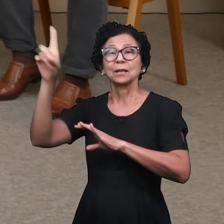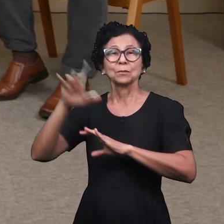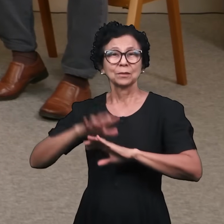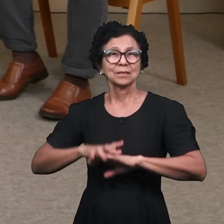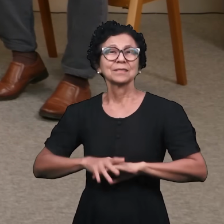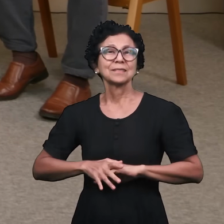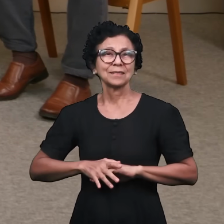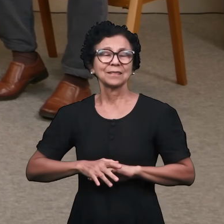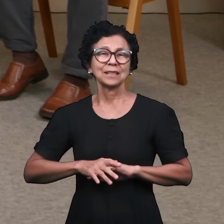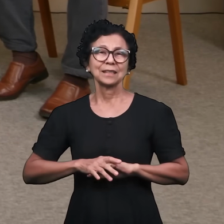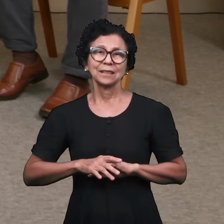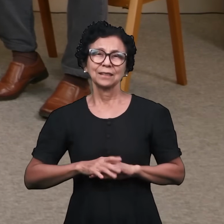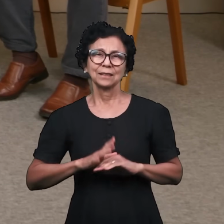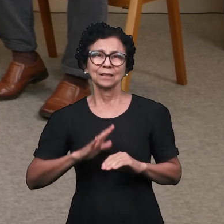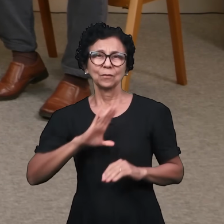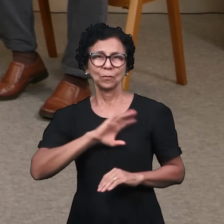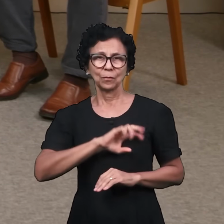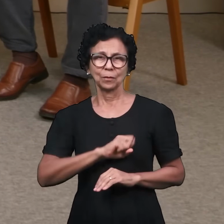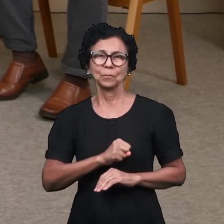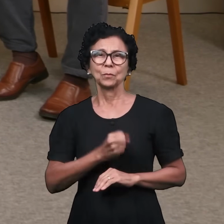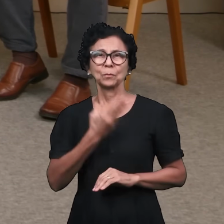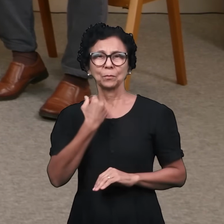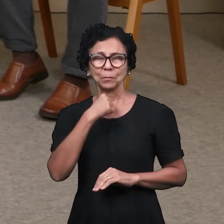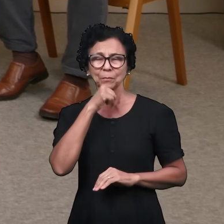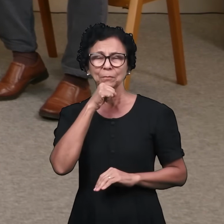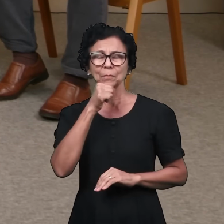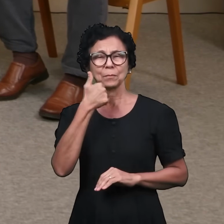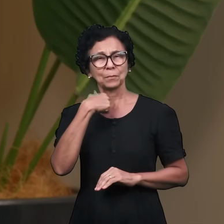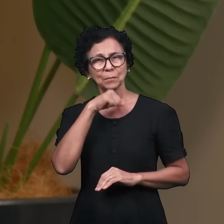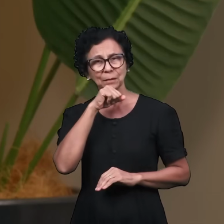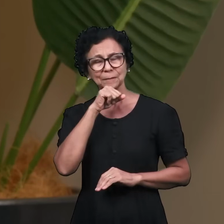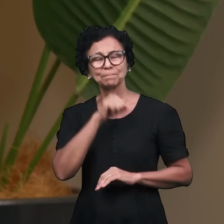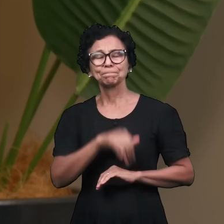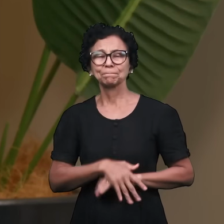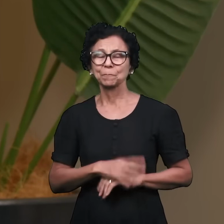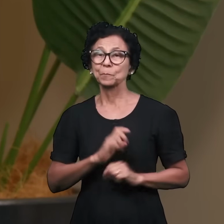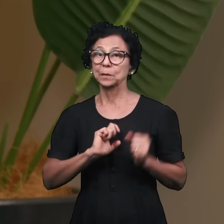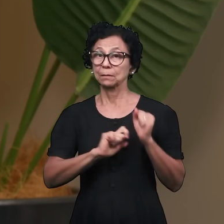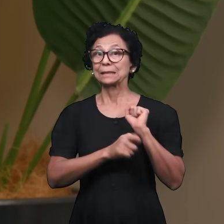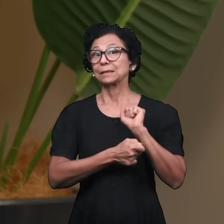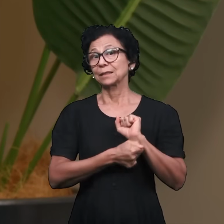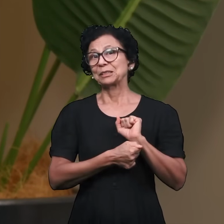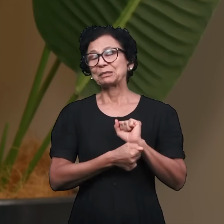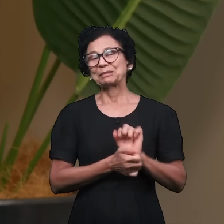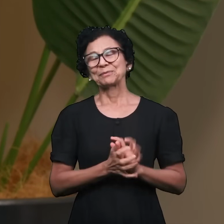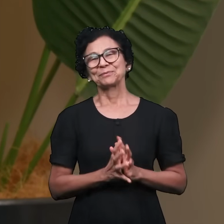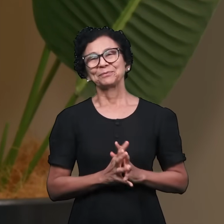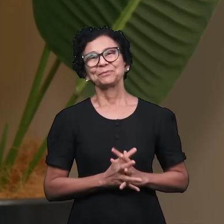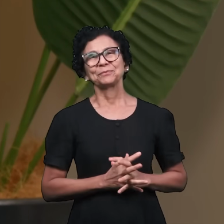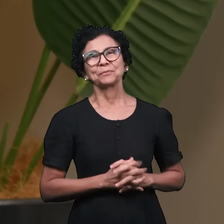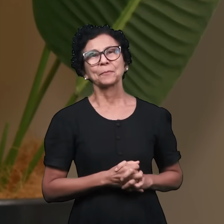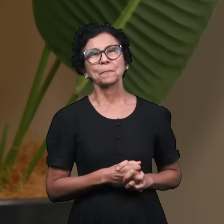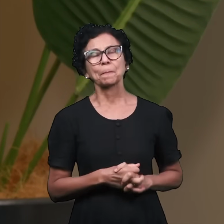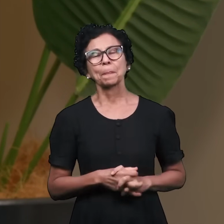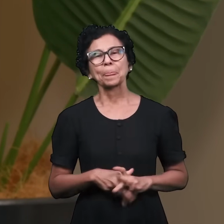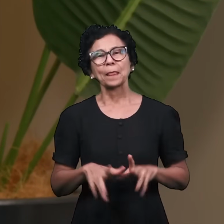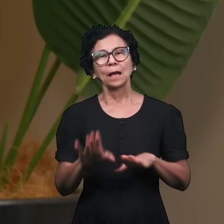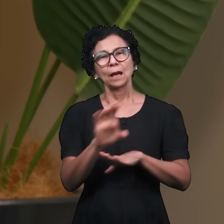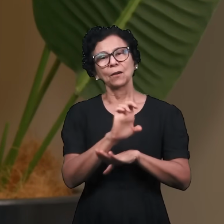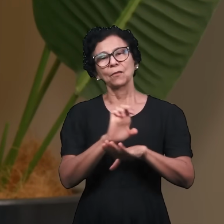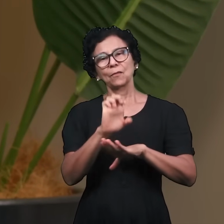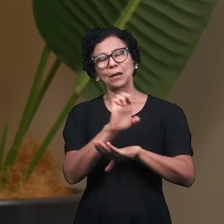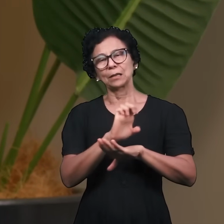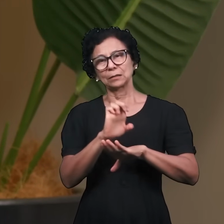filho é um mistério, né? É um mistério muito grande. Bem, no texto de